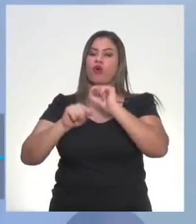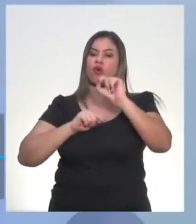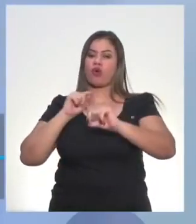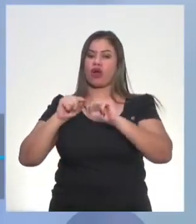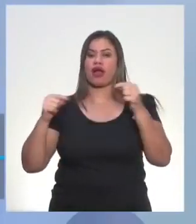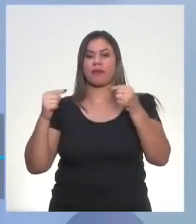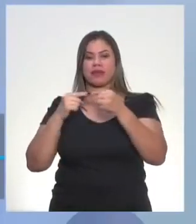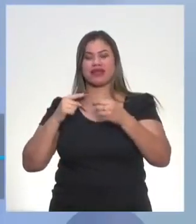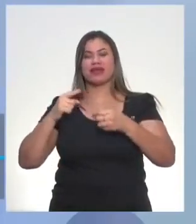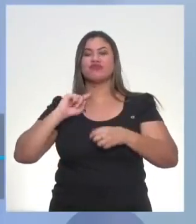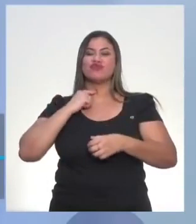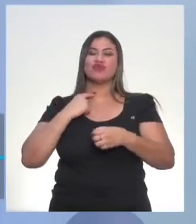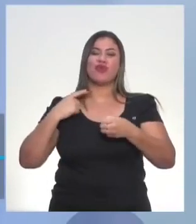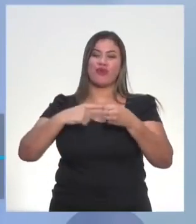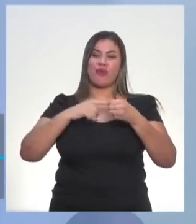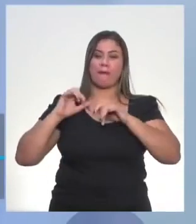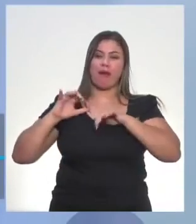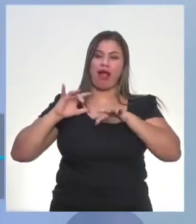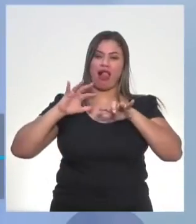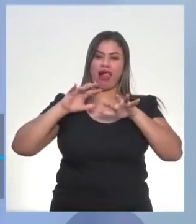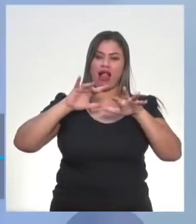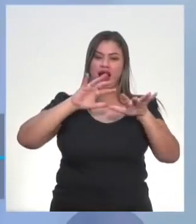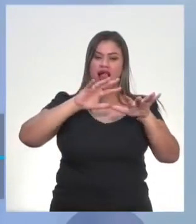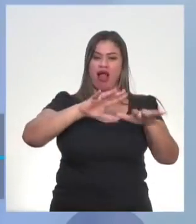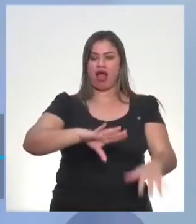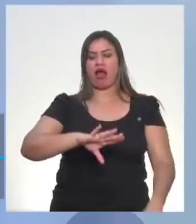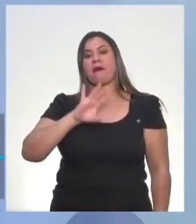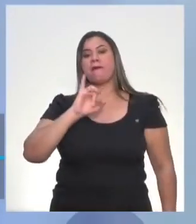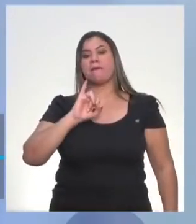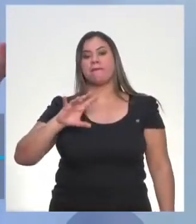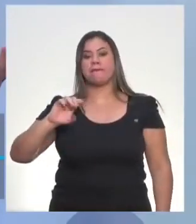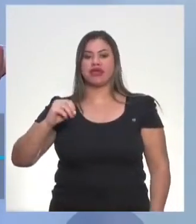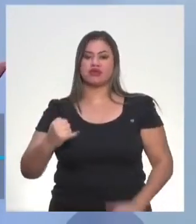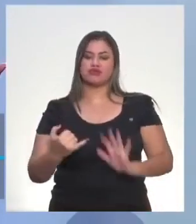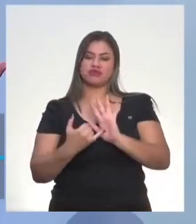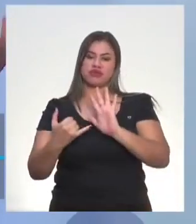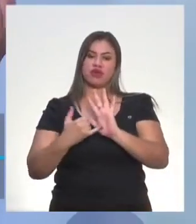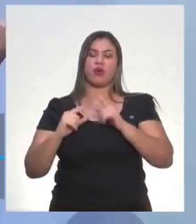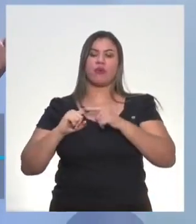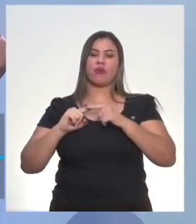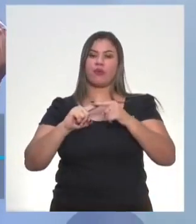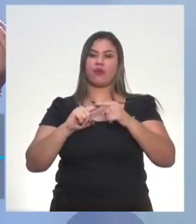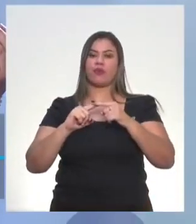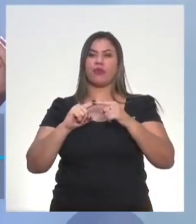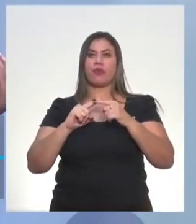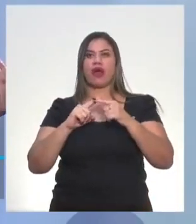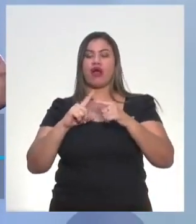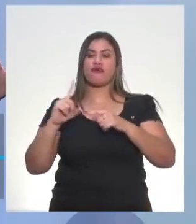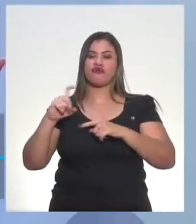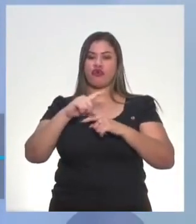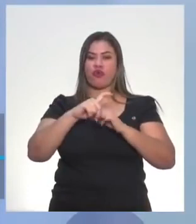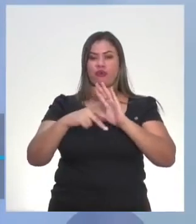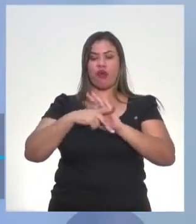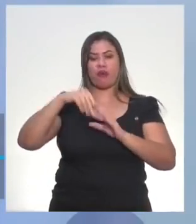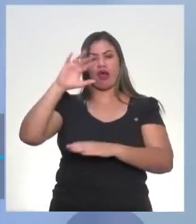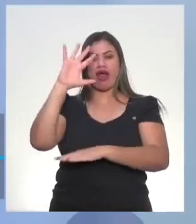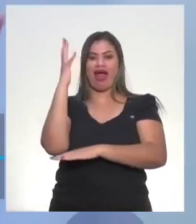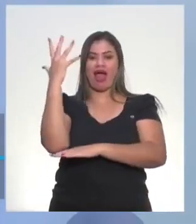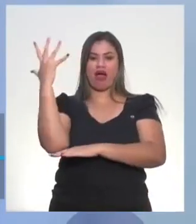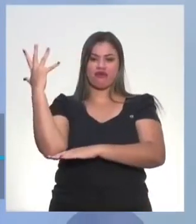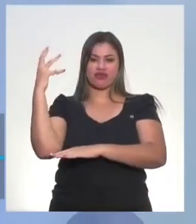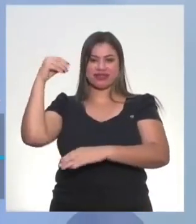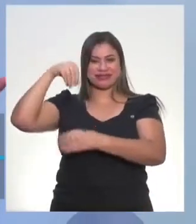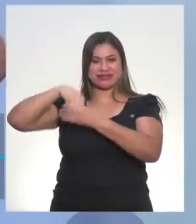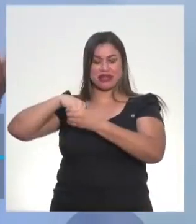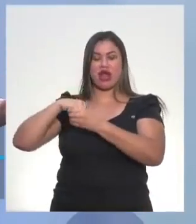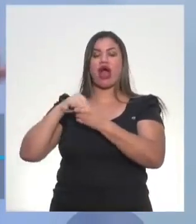no interior essa poluição. Né? Alguns bioindicadores, que são alguns fungos que têm árvore no interior, eles estão sumindo.